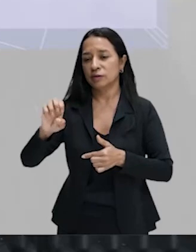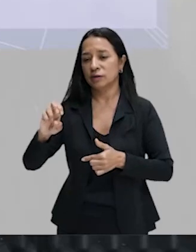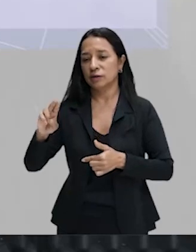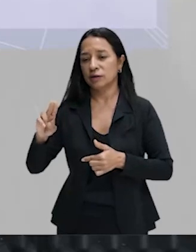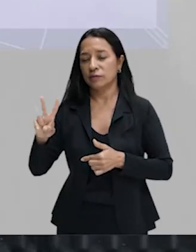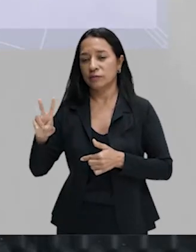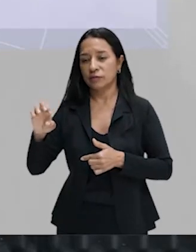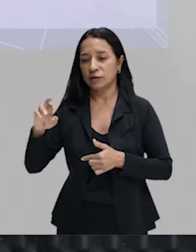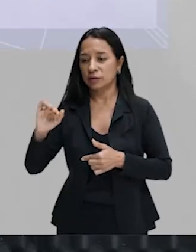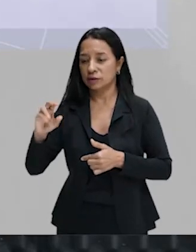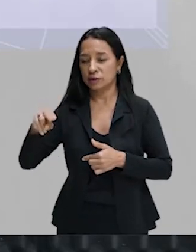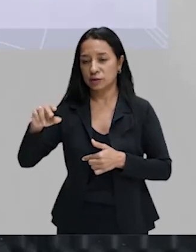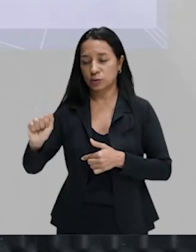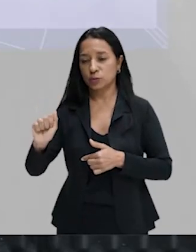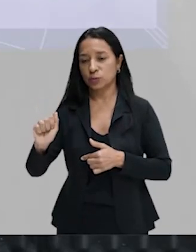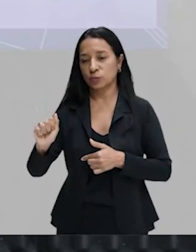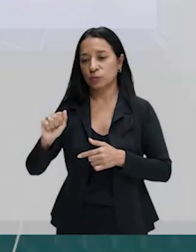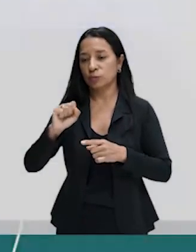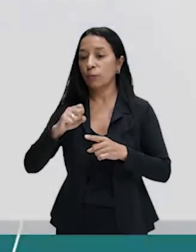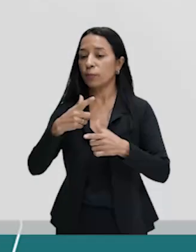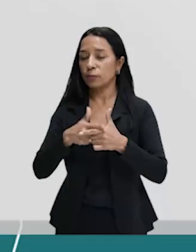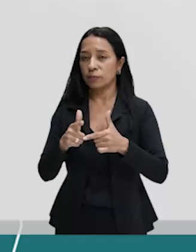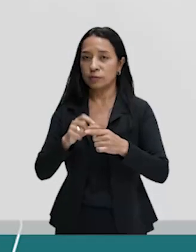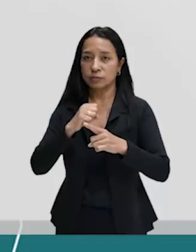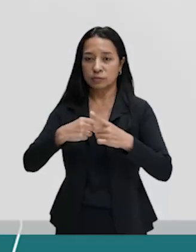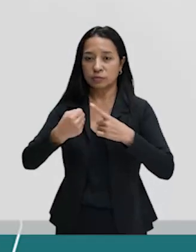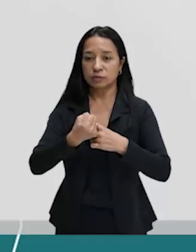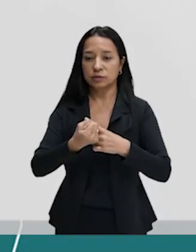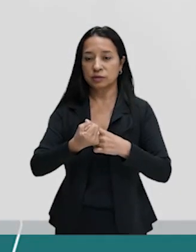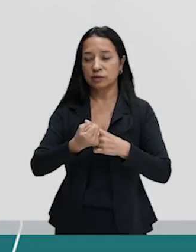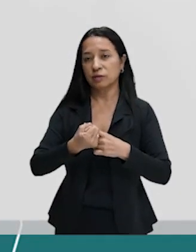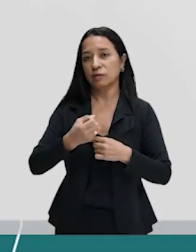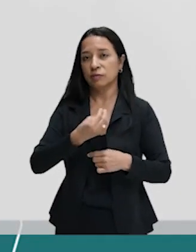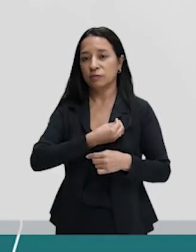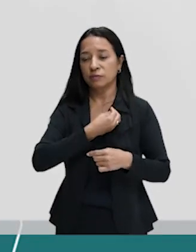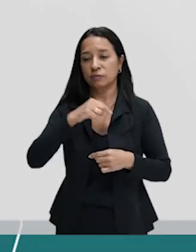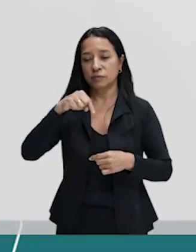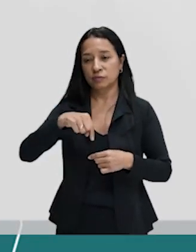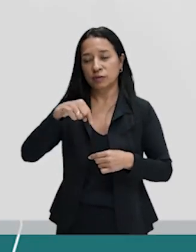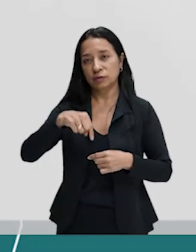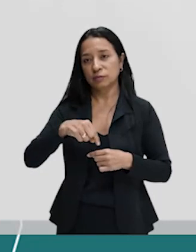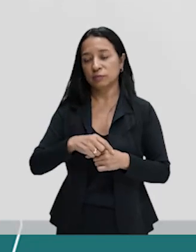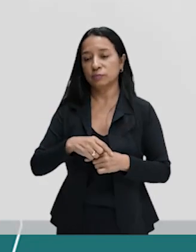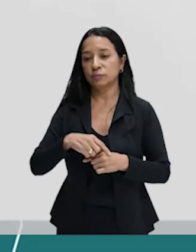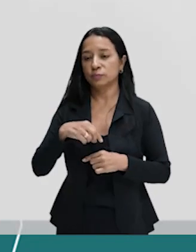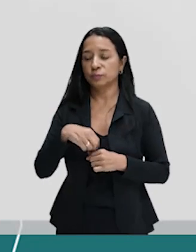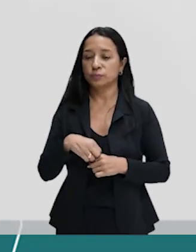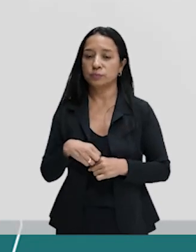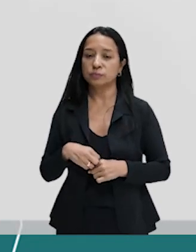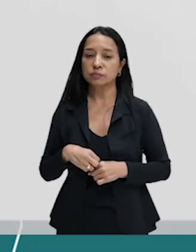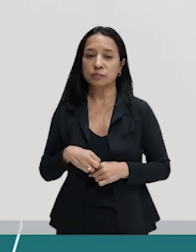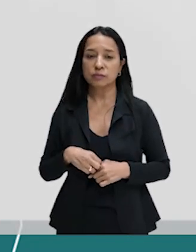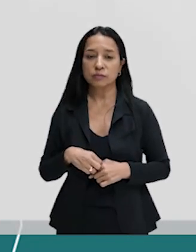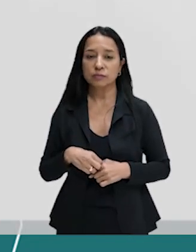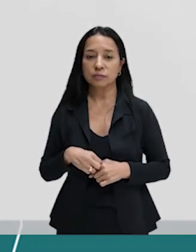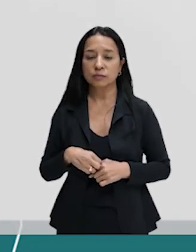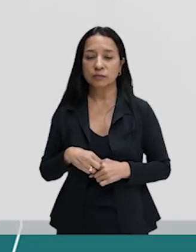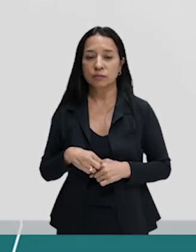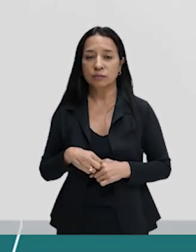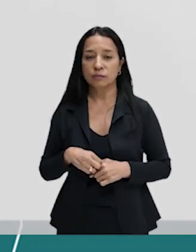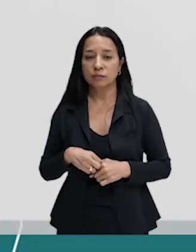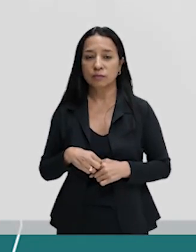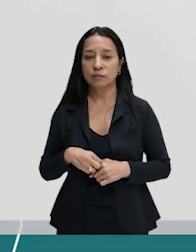social vivido no Nordeste. Há, em meio à crítica, quem considere que essa geração não